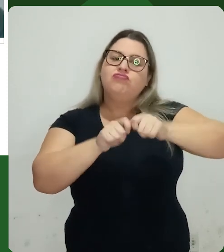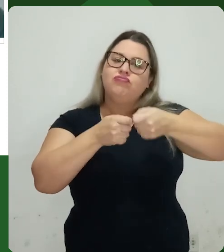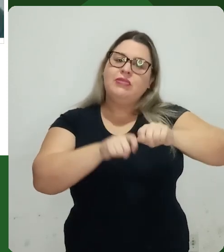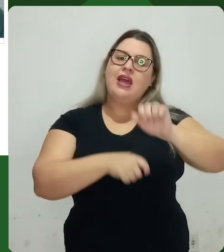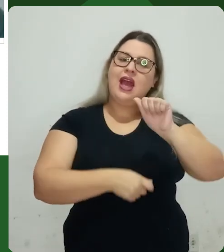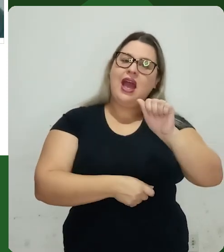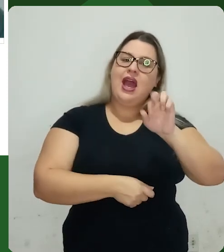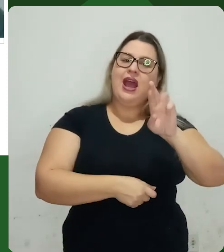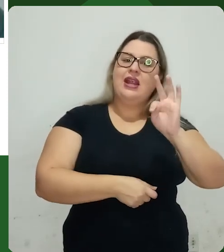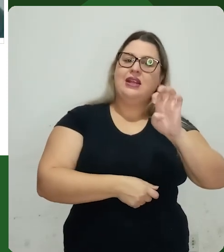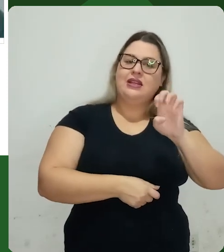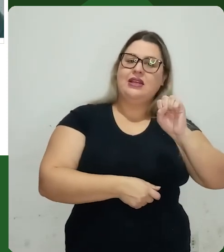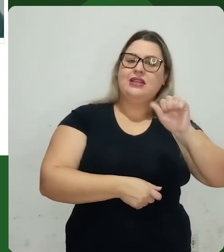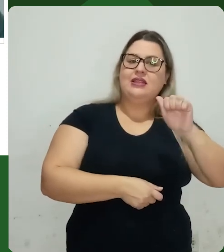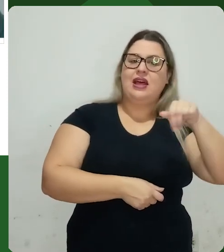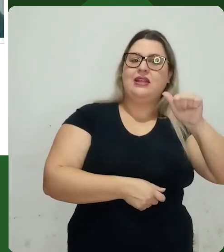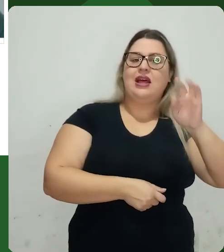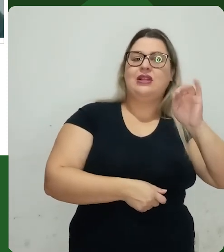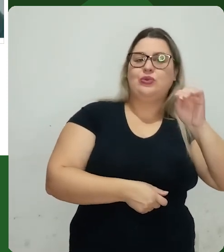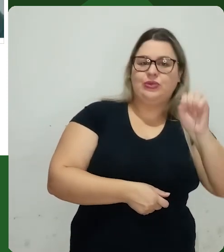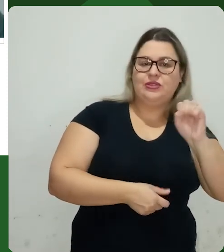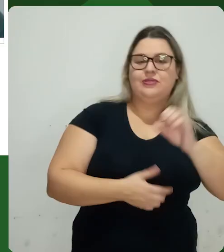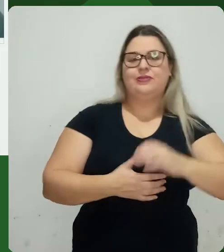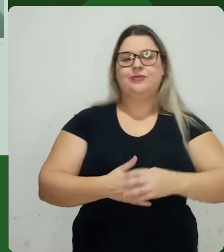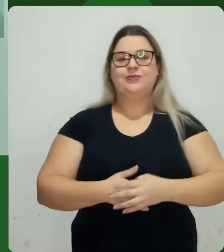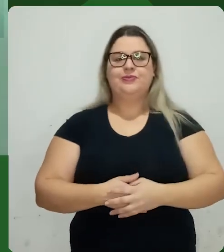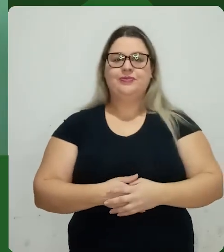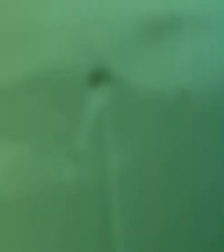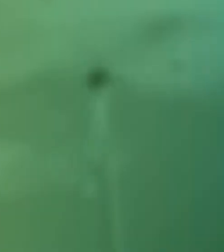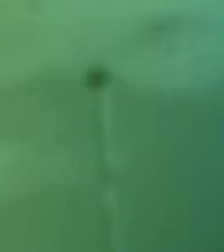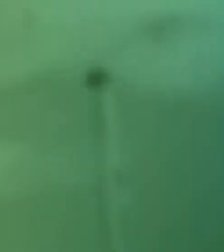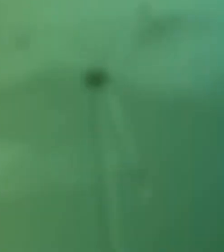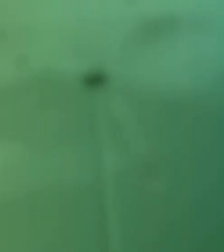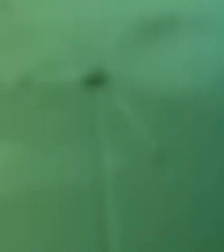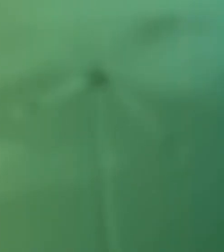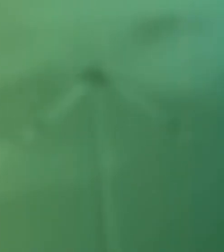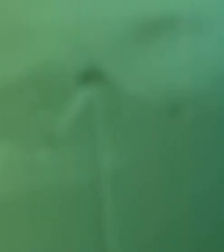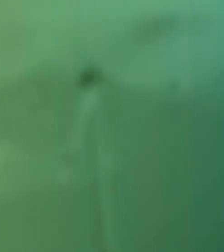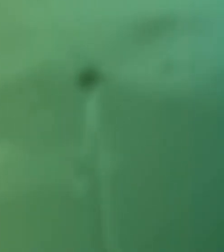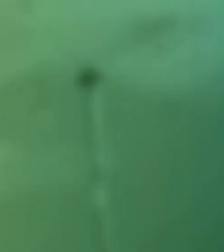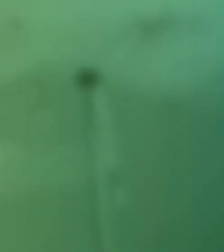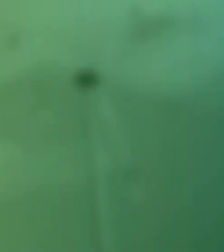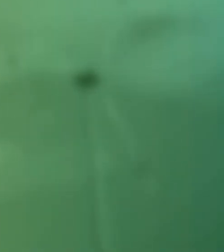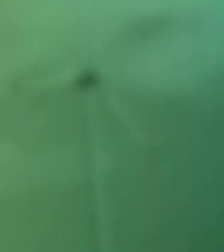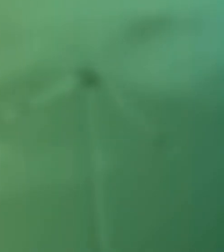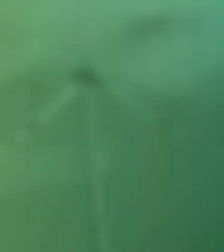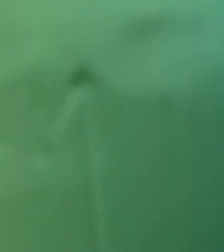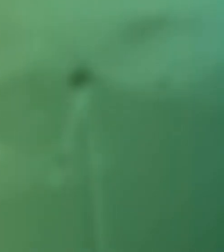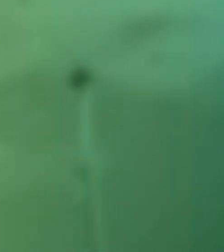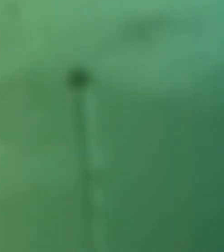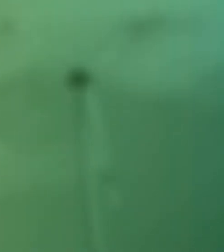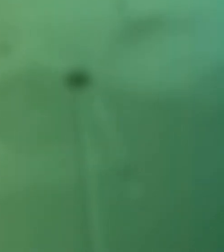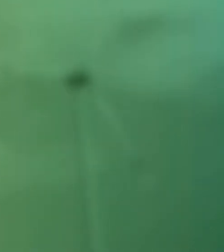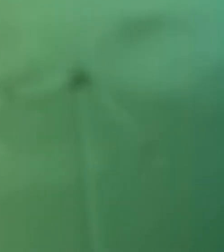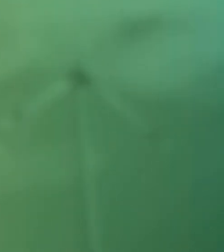de artesanatos, que eram um dos elementos mais desenvolvidos.